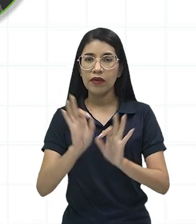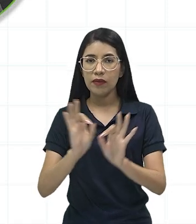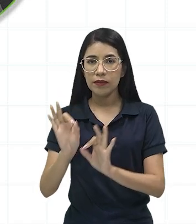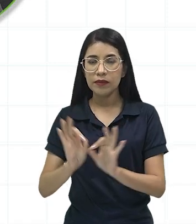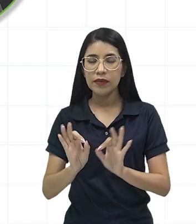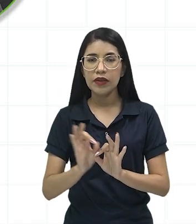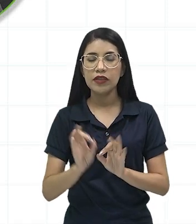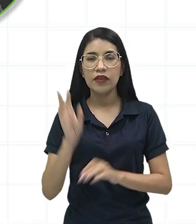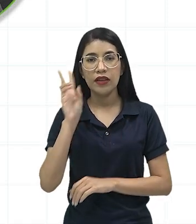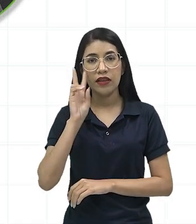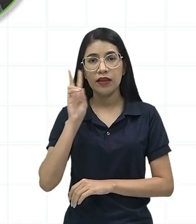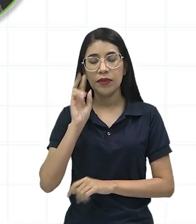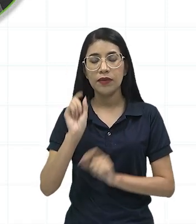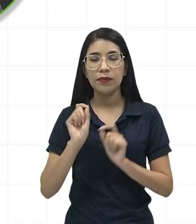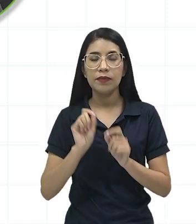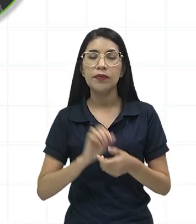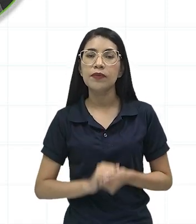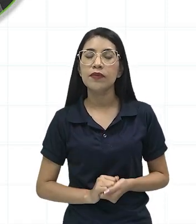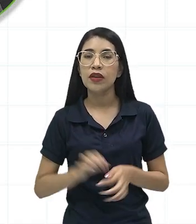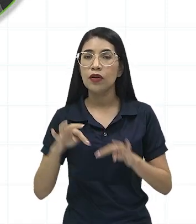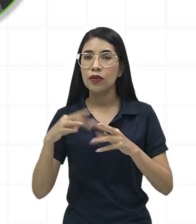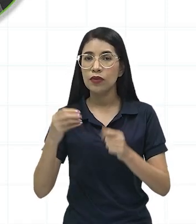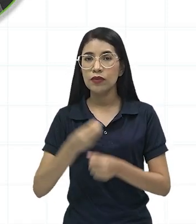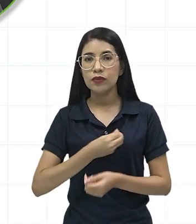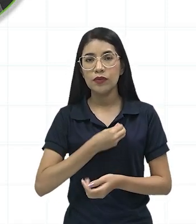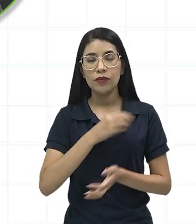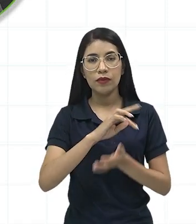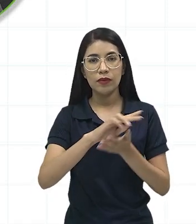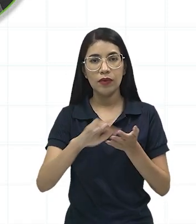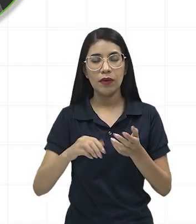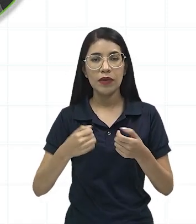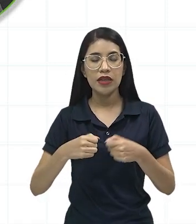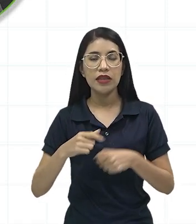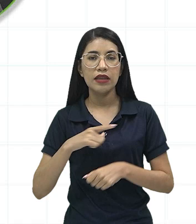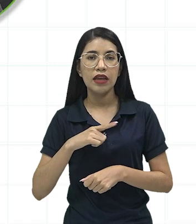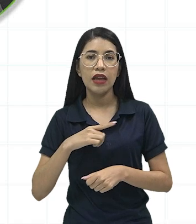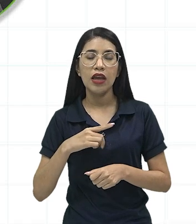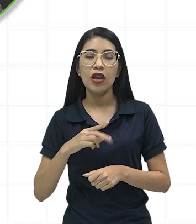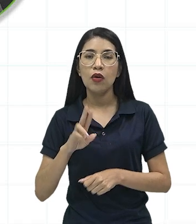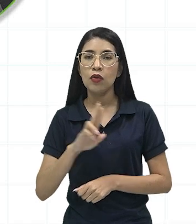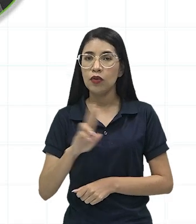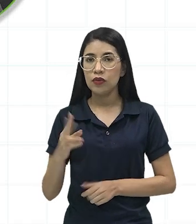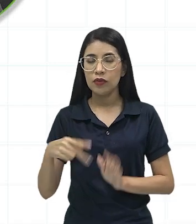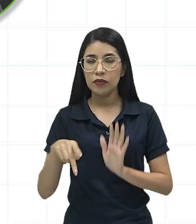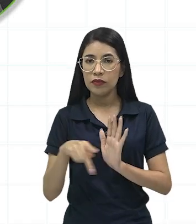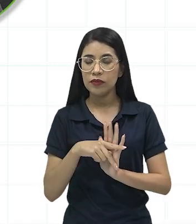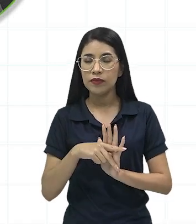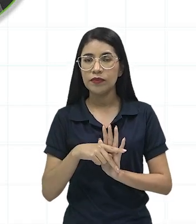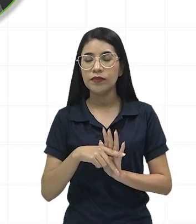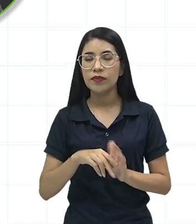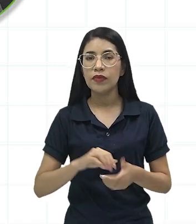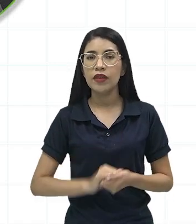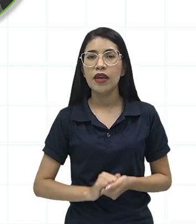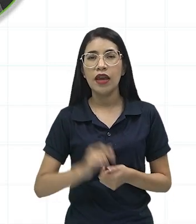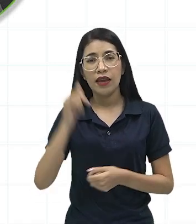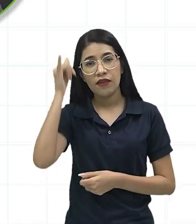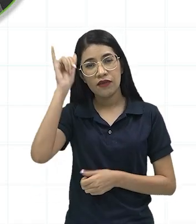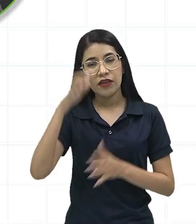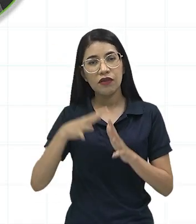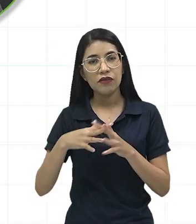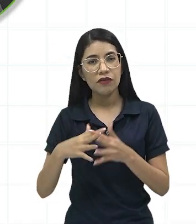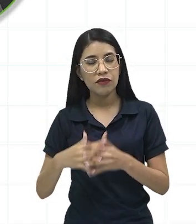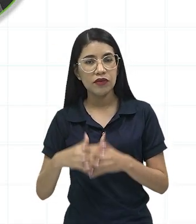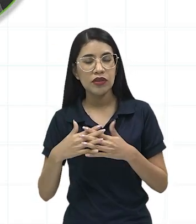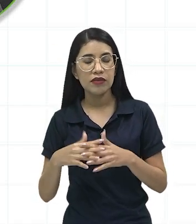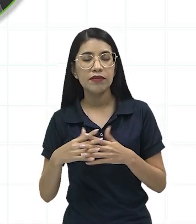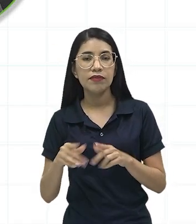gente relembrar aí que todos os seres vivos devem ter o seu nome específico, tá bom? Para a gente não confundir, e